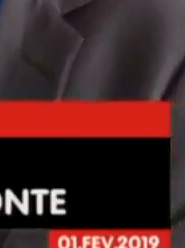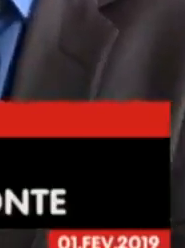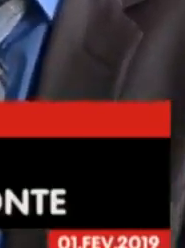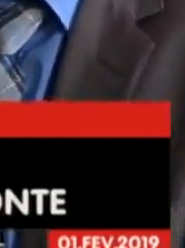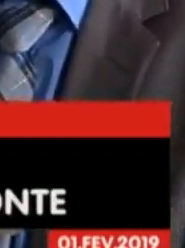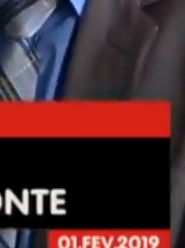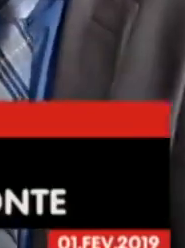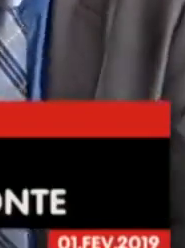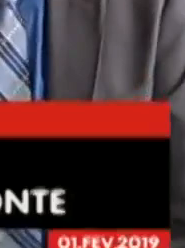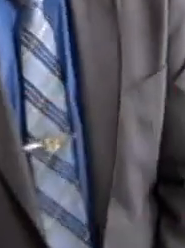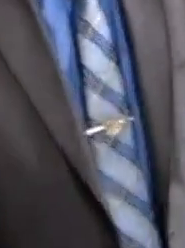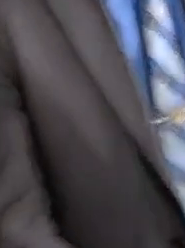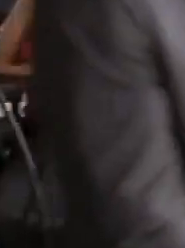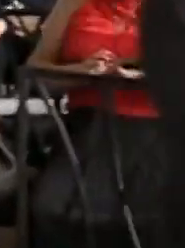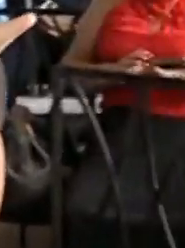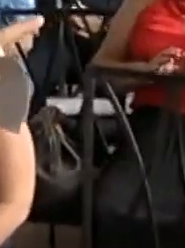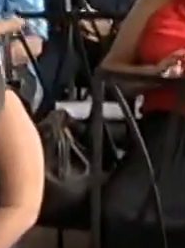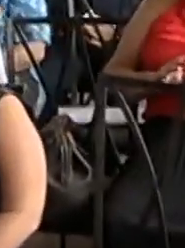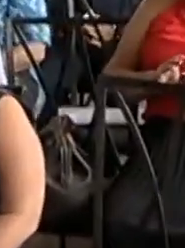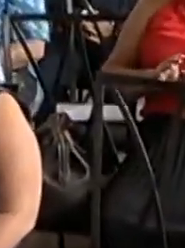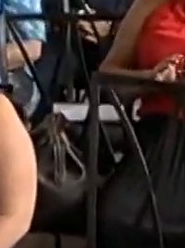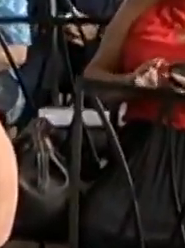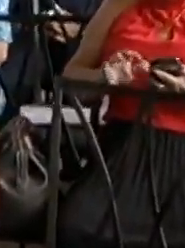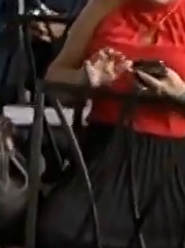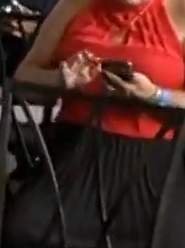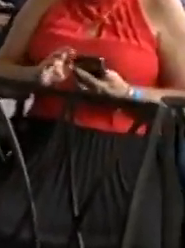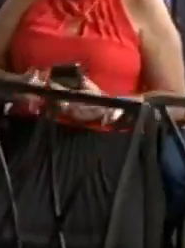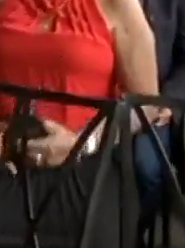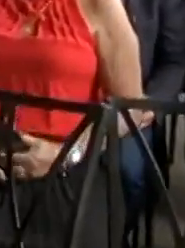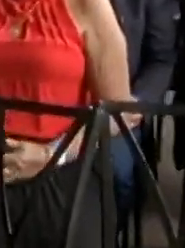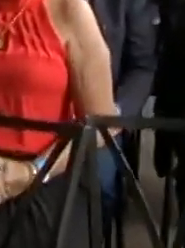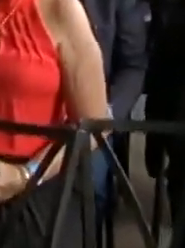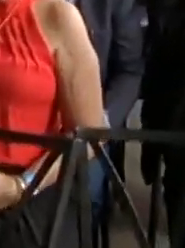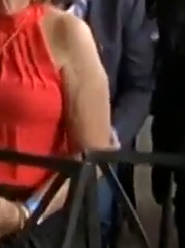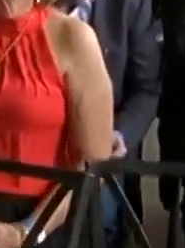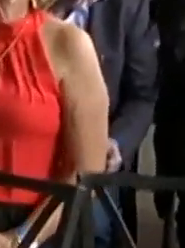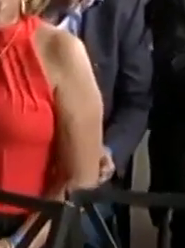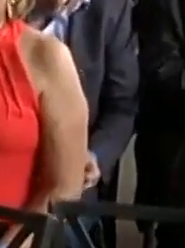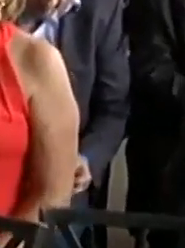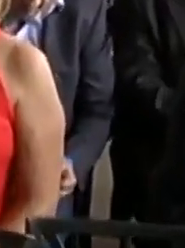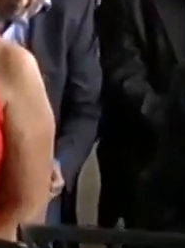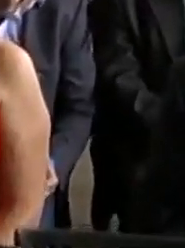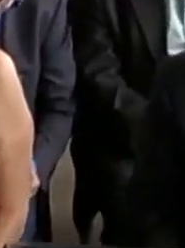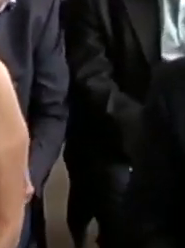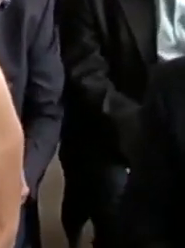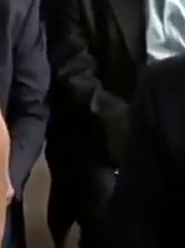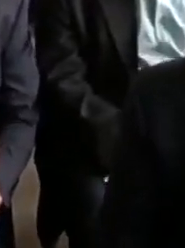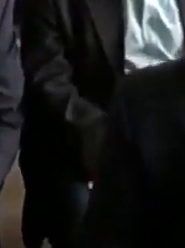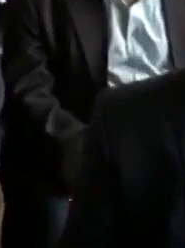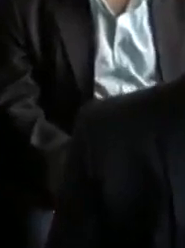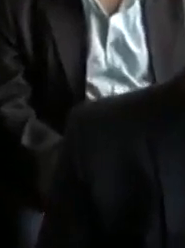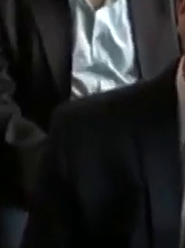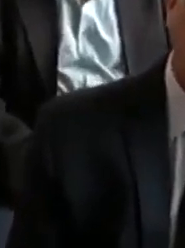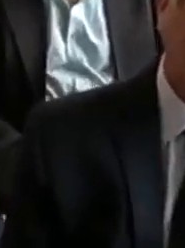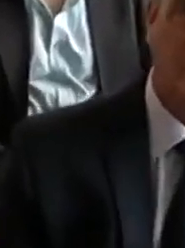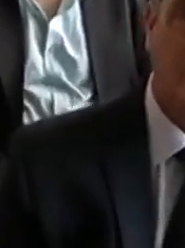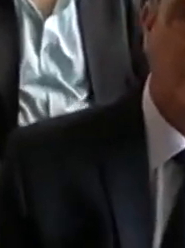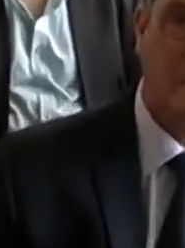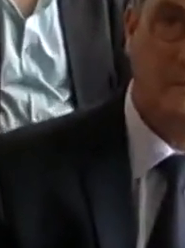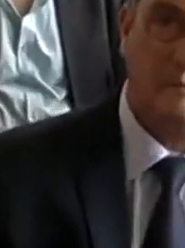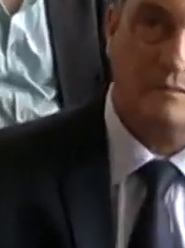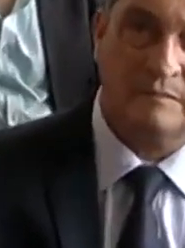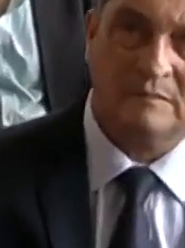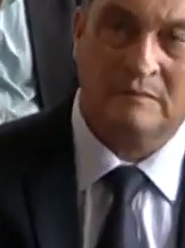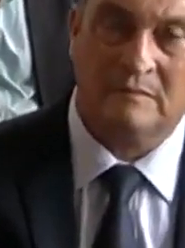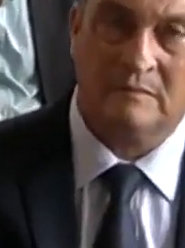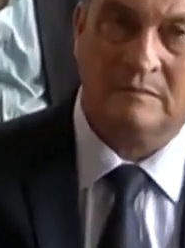bom trabalho para vocês, né? Aqui dá para ver que agora está cheio já, são prefeitos, foram convidados, prefeitos e